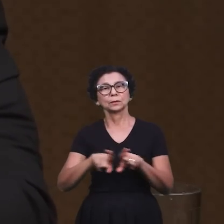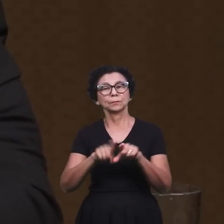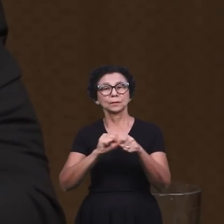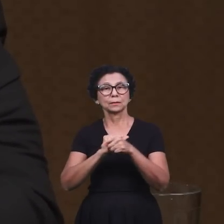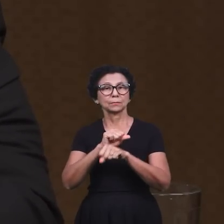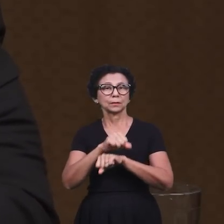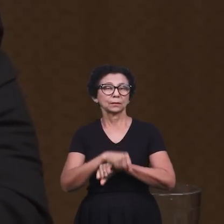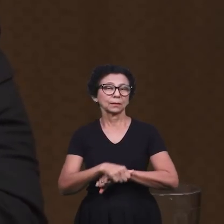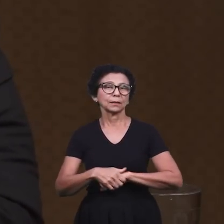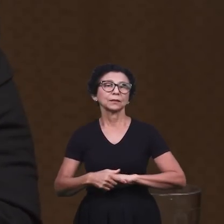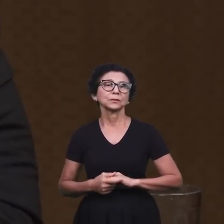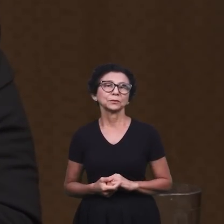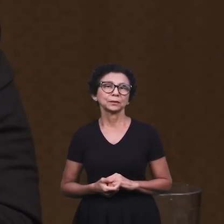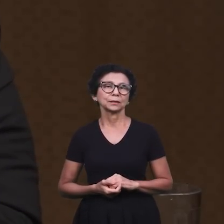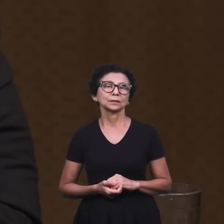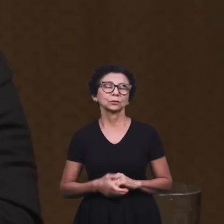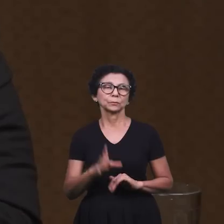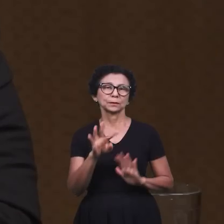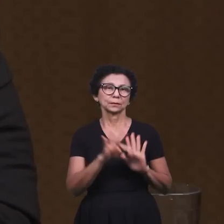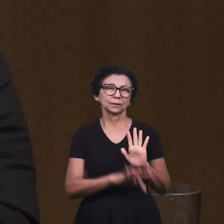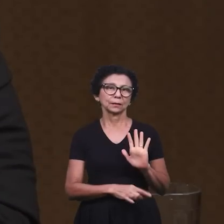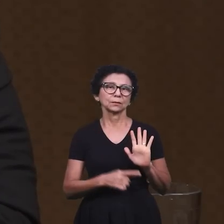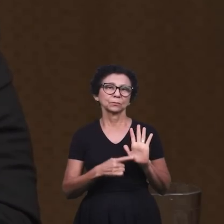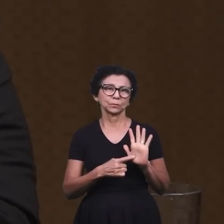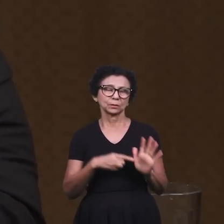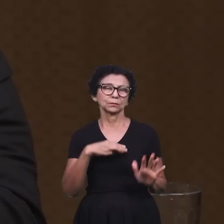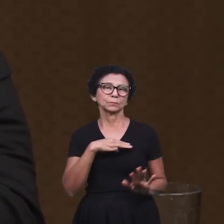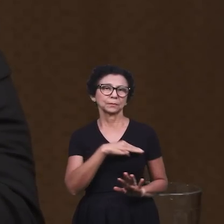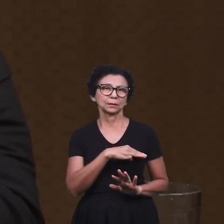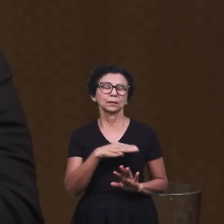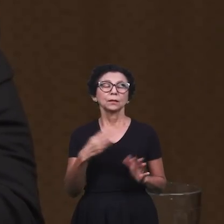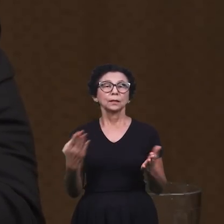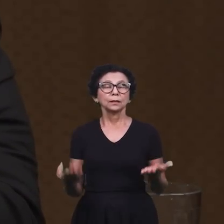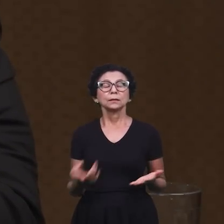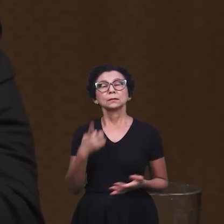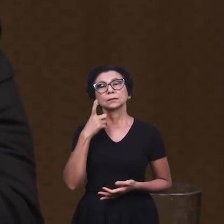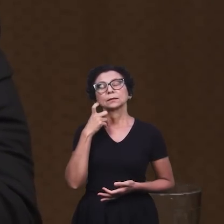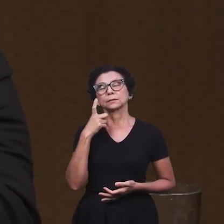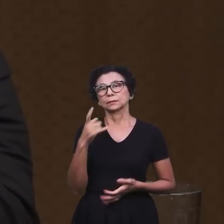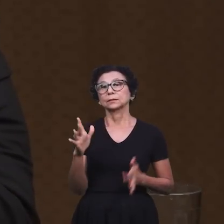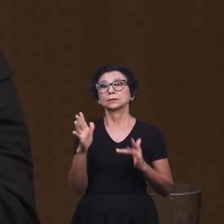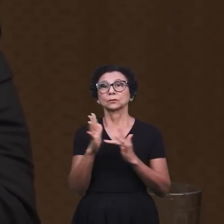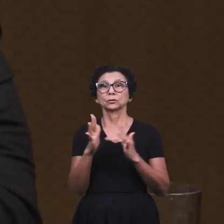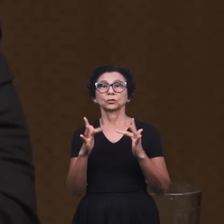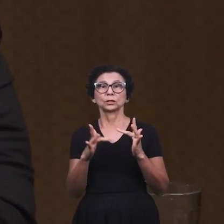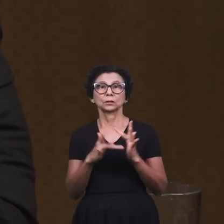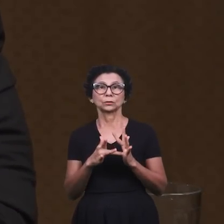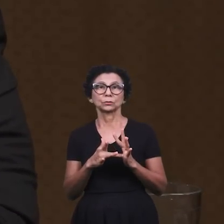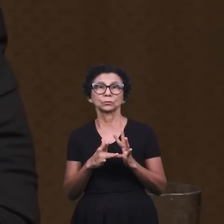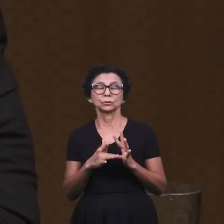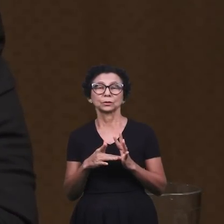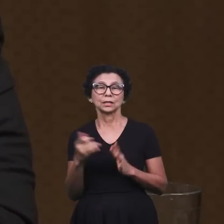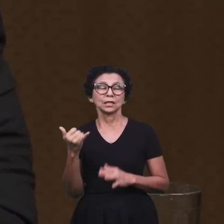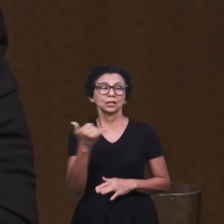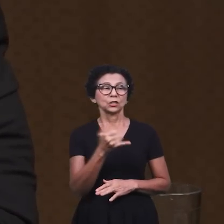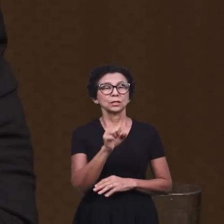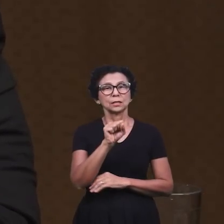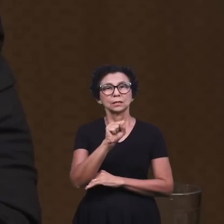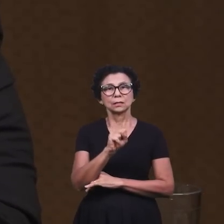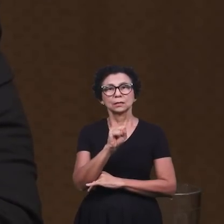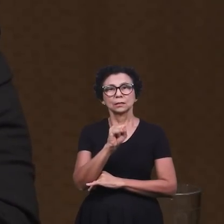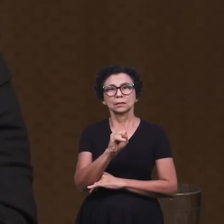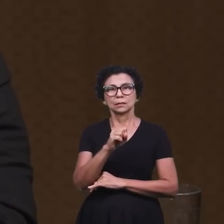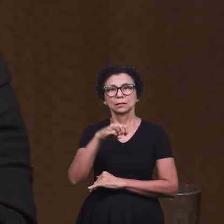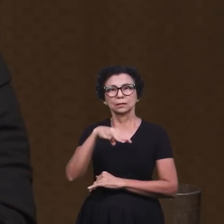acerca dessa passagem. E um detalhe interessante é que quando o Senhor Jesus ele fala ali de Simão Bar-Jonas, é algo que o pastor Antônio Carlos